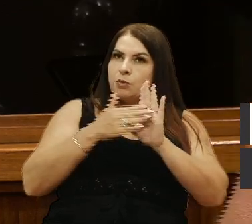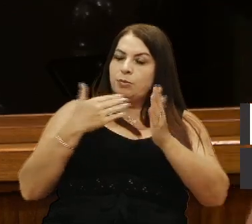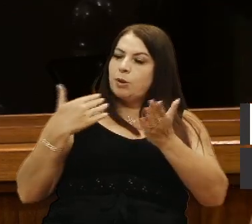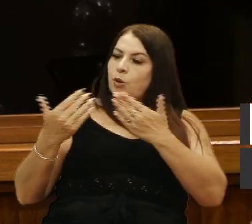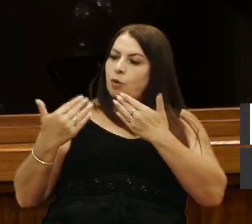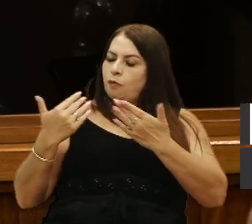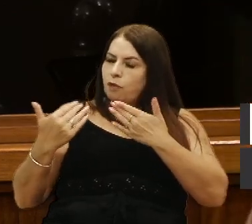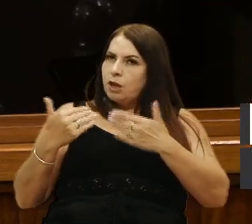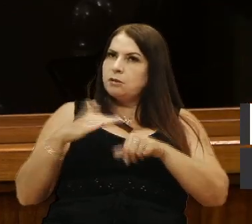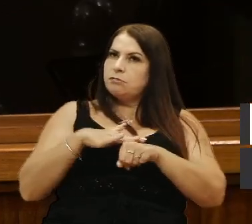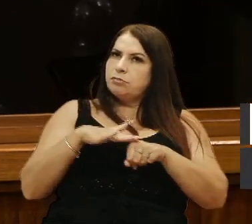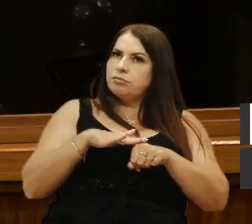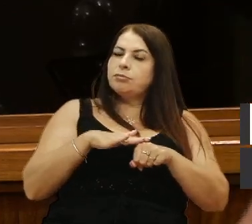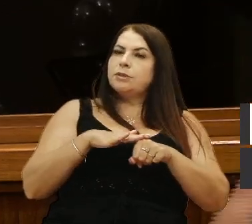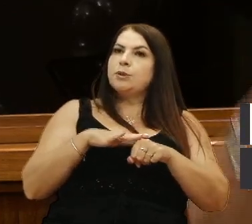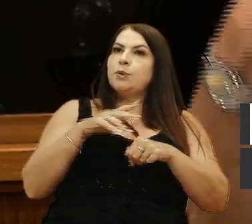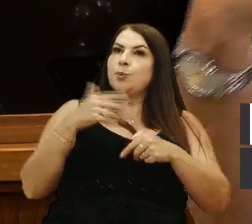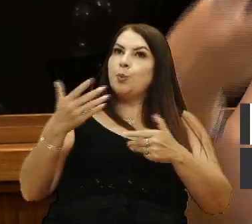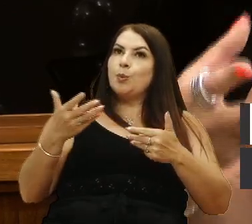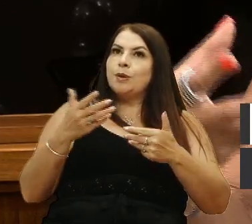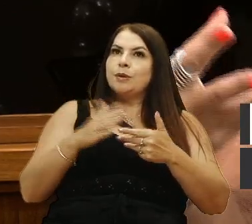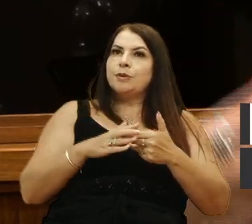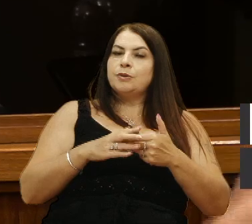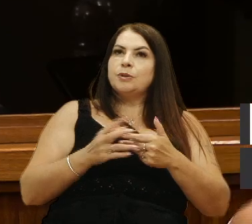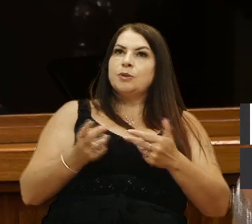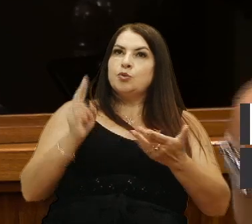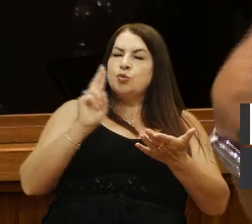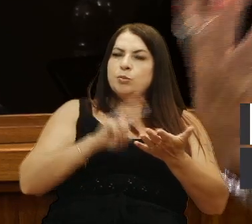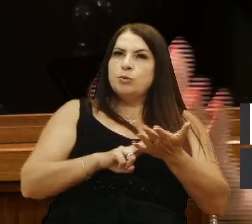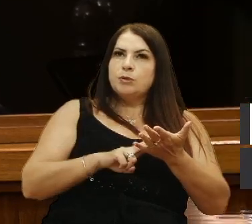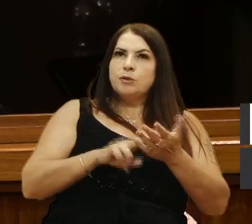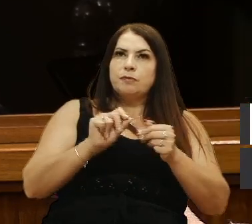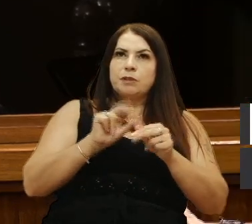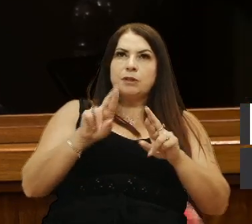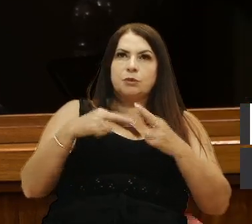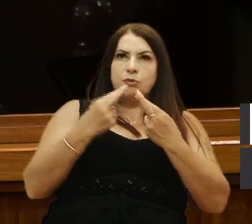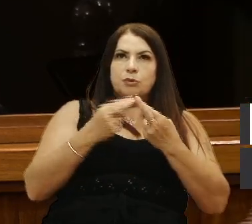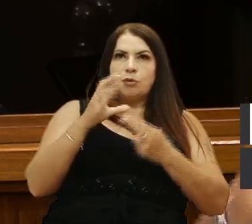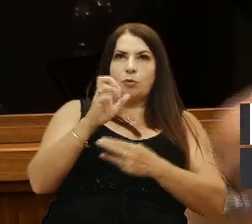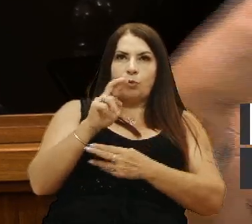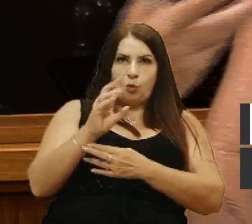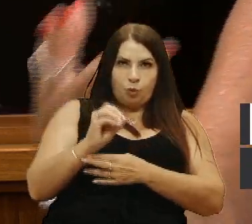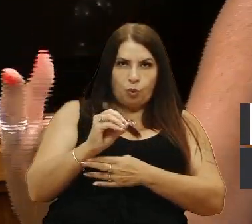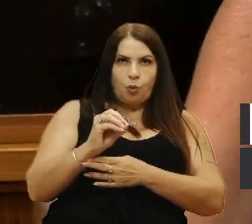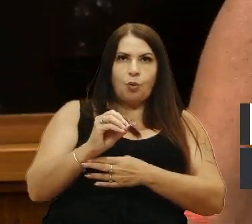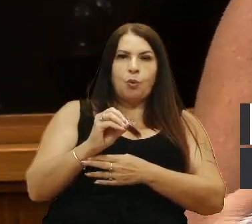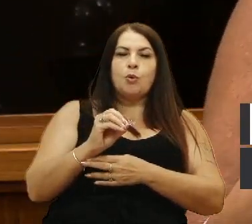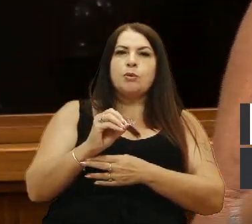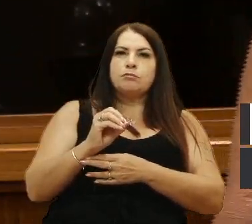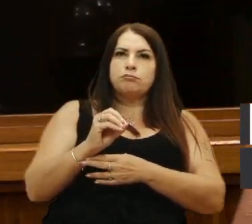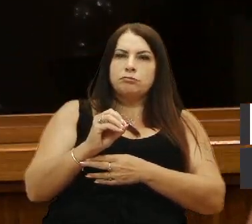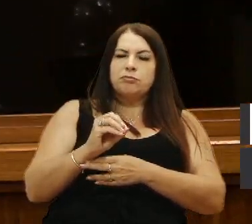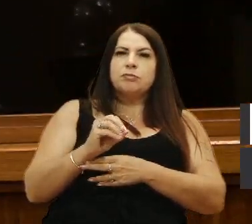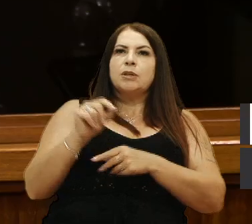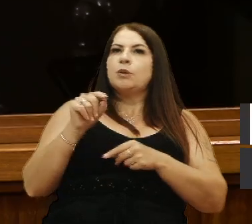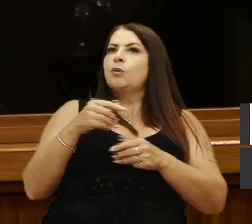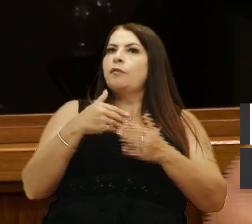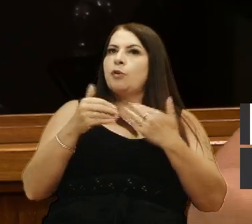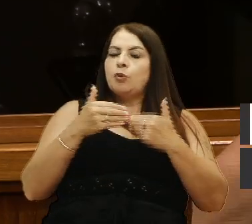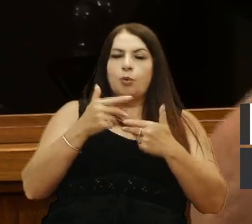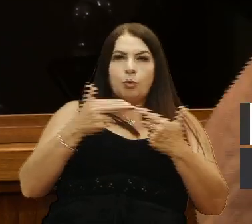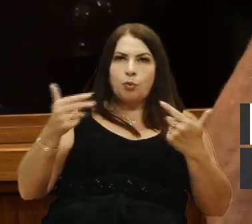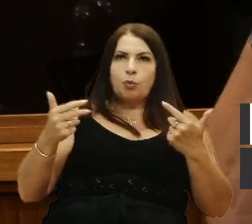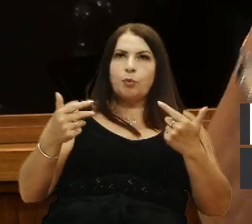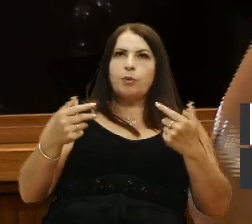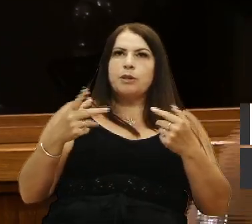diálogo, e quando assumiu, fez reunião com o coro municipal, colocou que qualquer questão